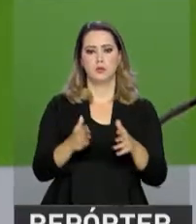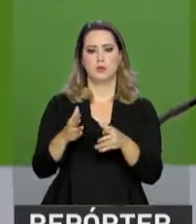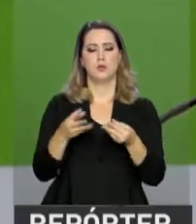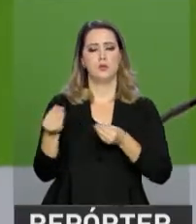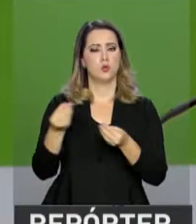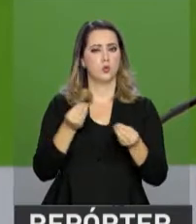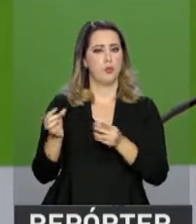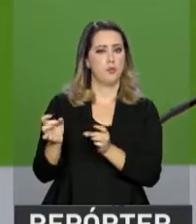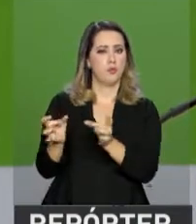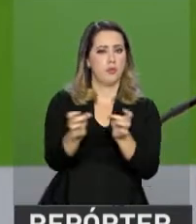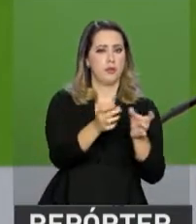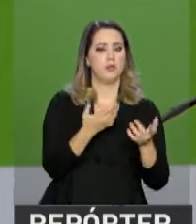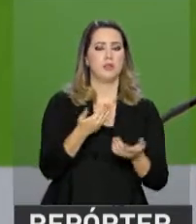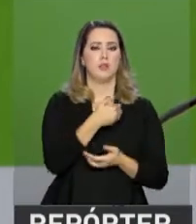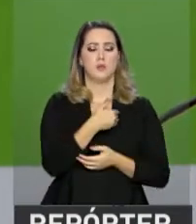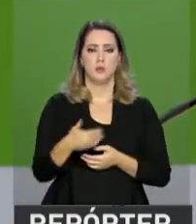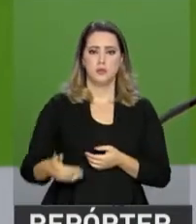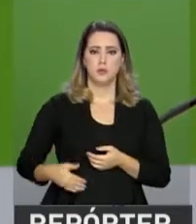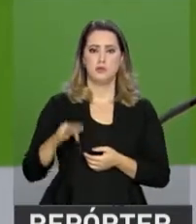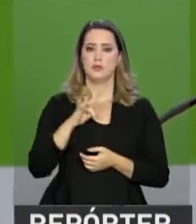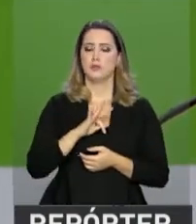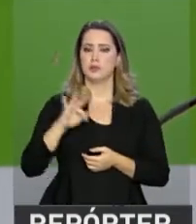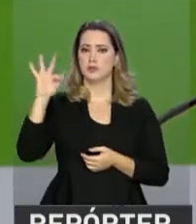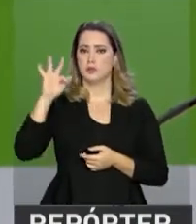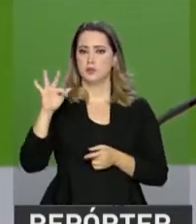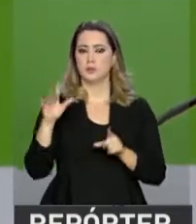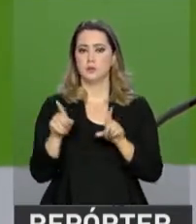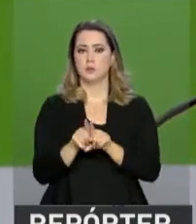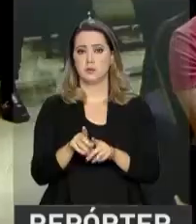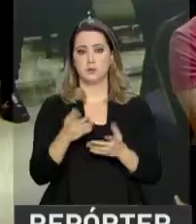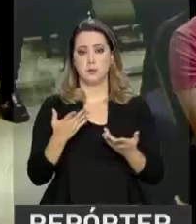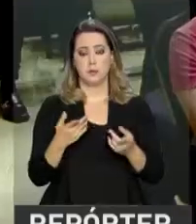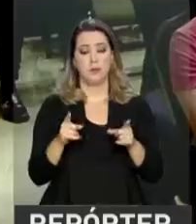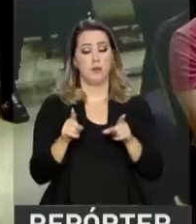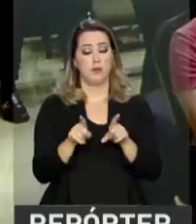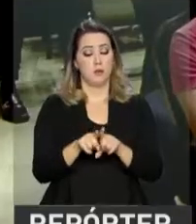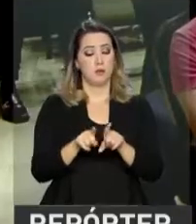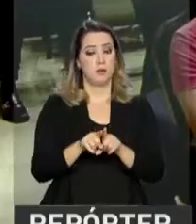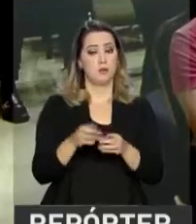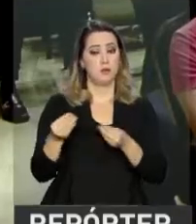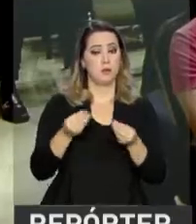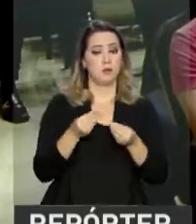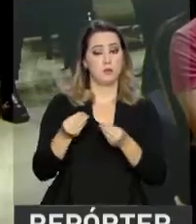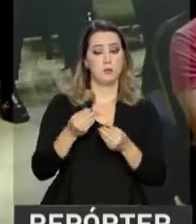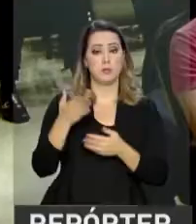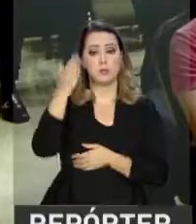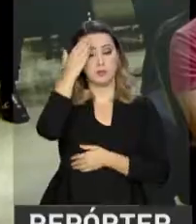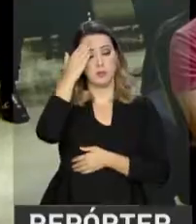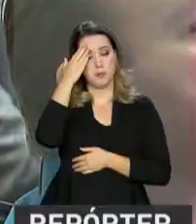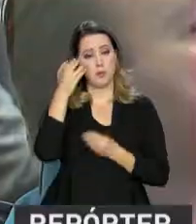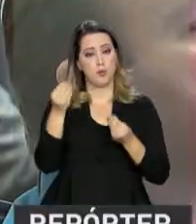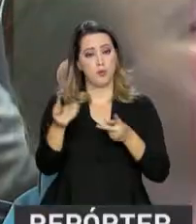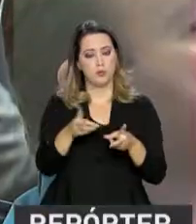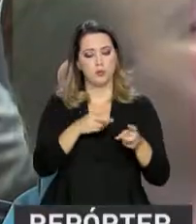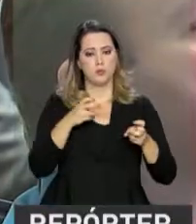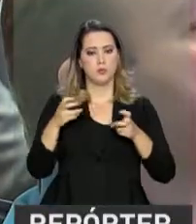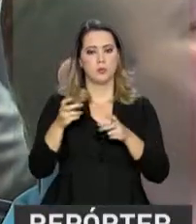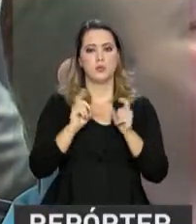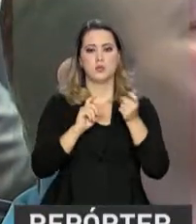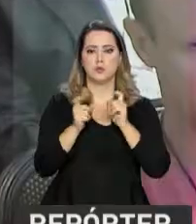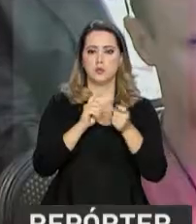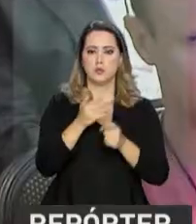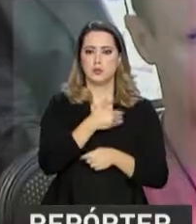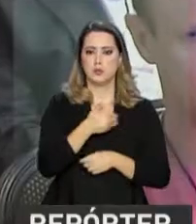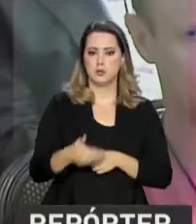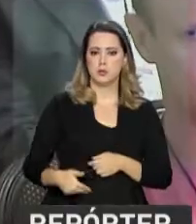como vender produtos para empresas e instituições públicas. E também informar e sensibilizar gestores